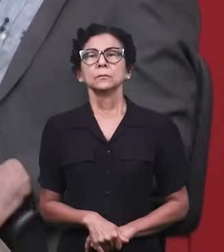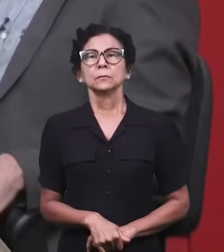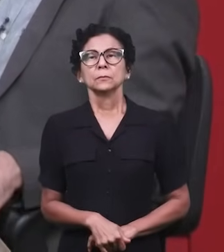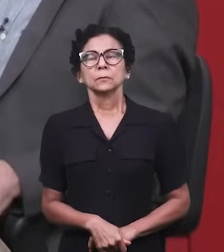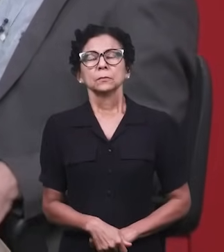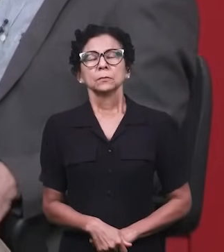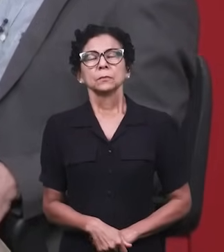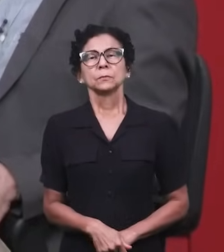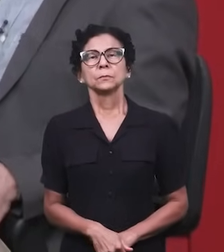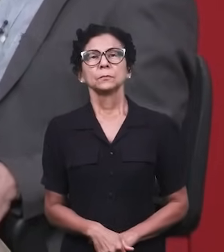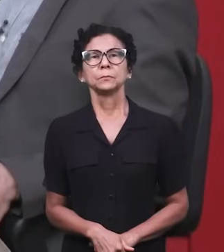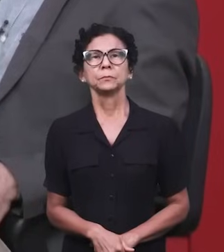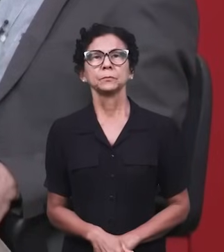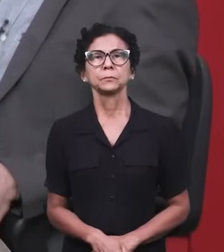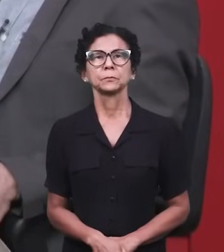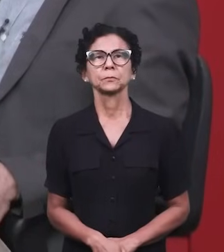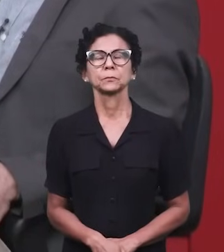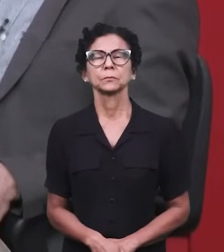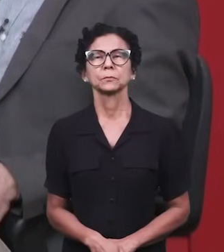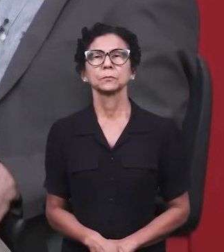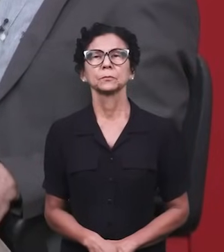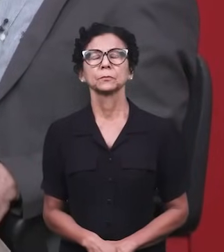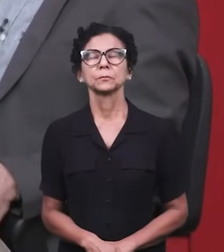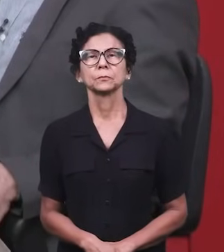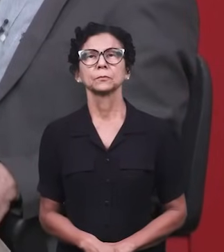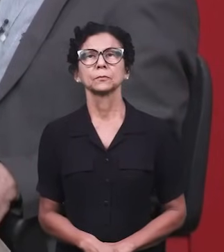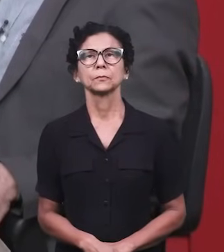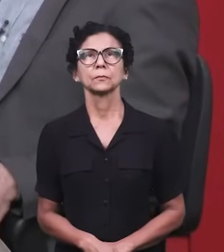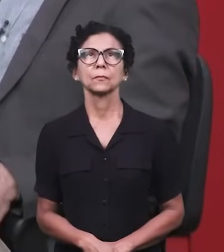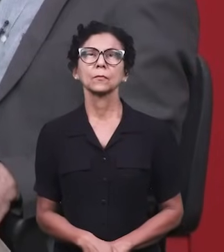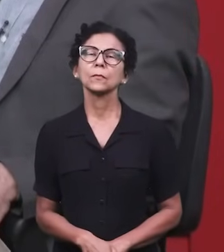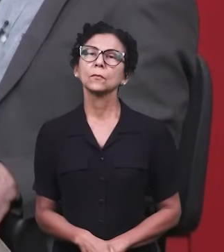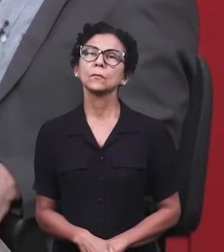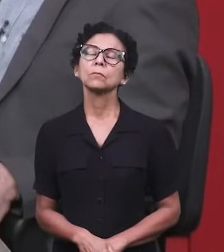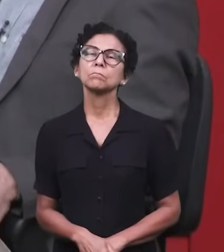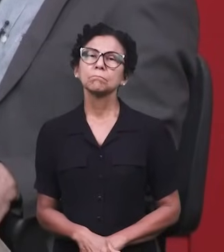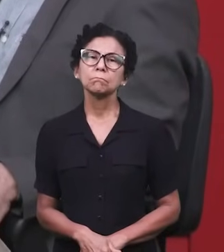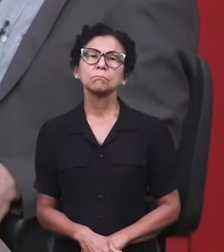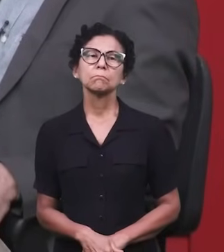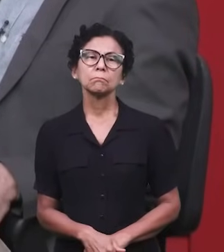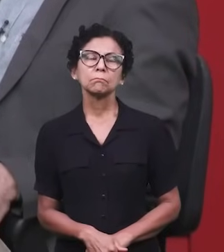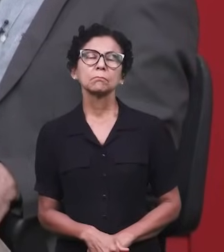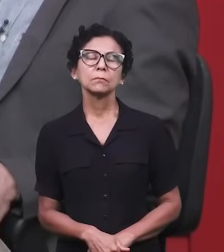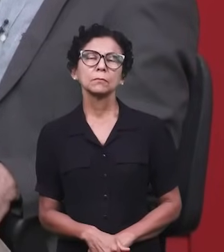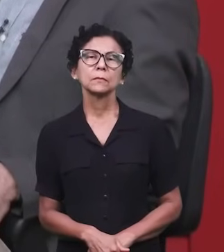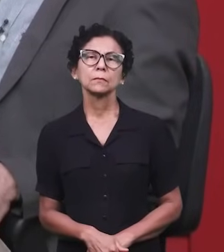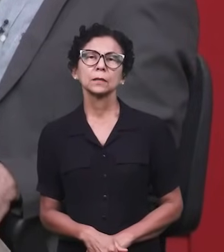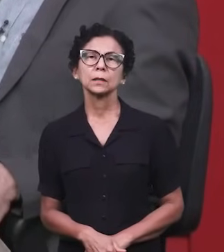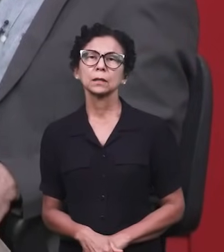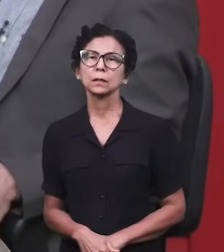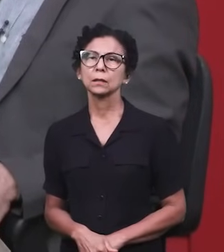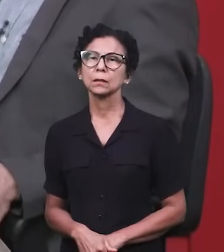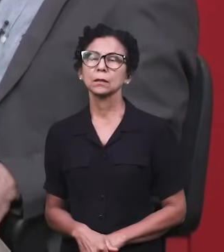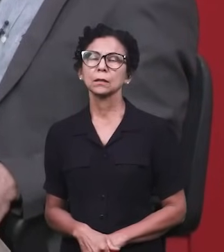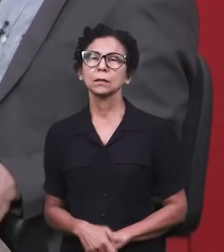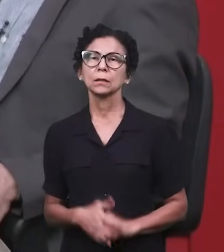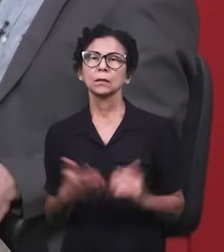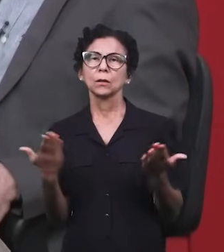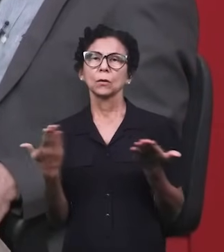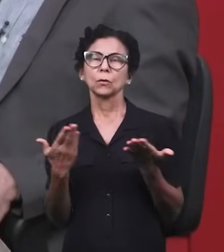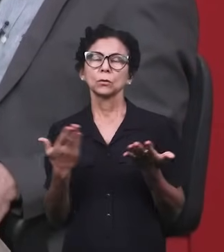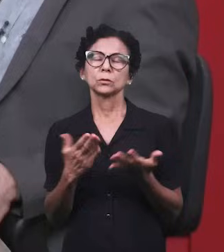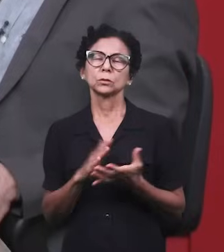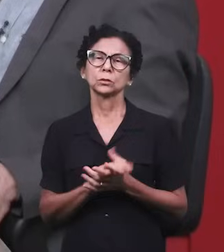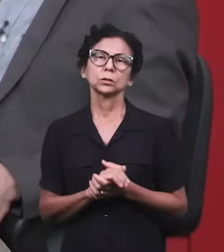ela faz coro com um momento em que nós estamos nós pastores, estamos muito